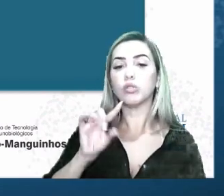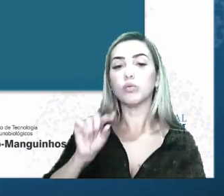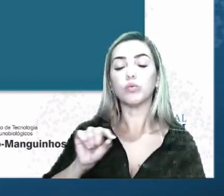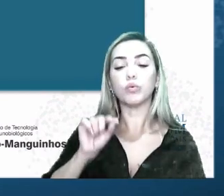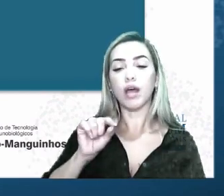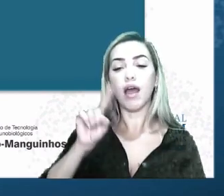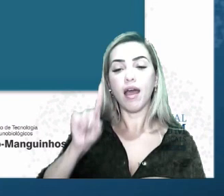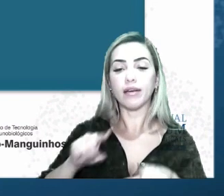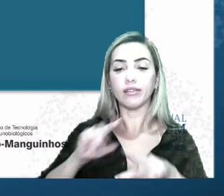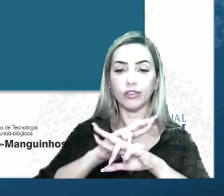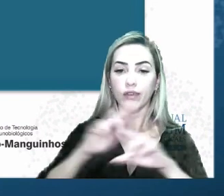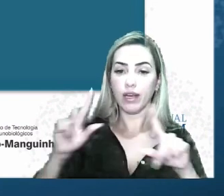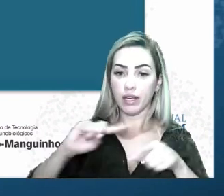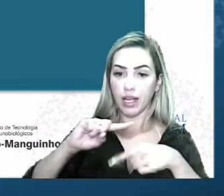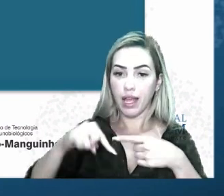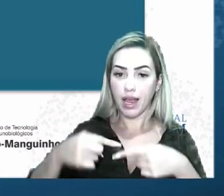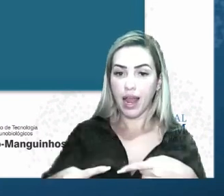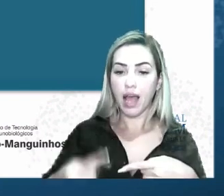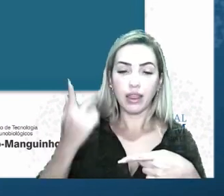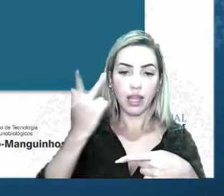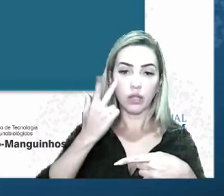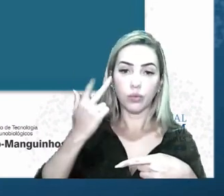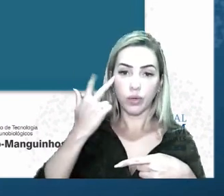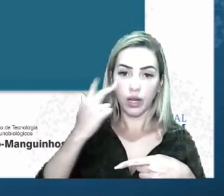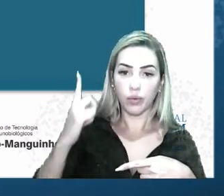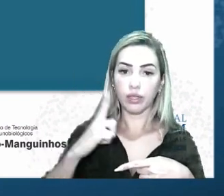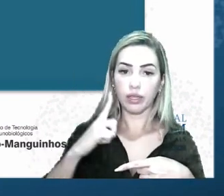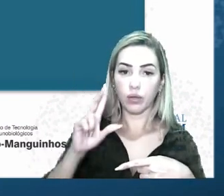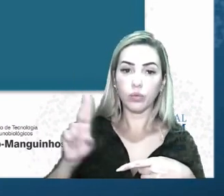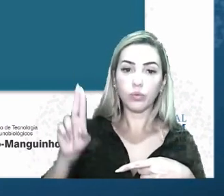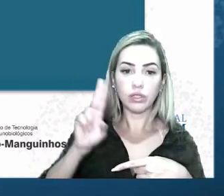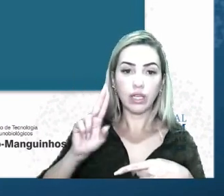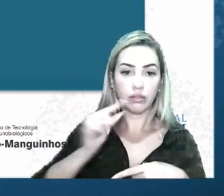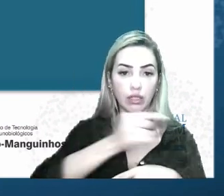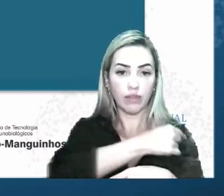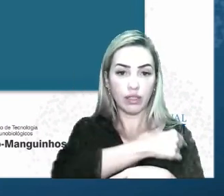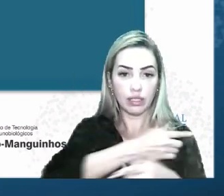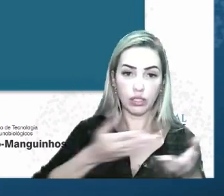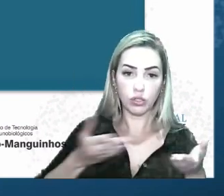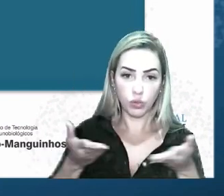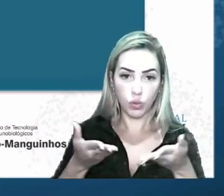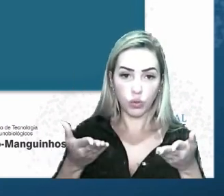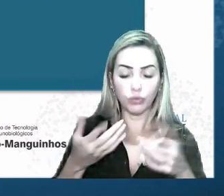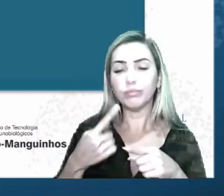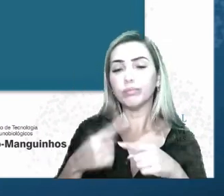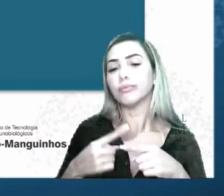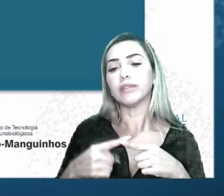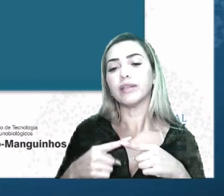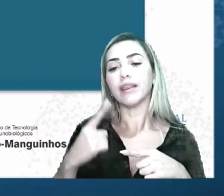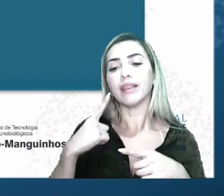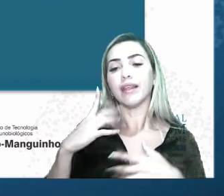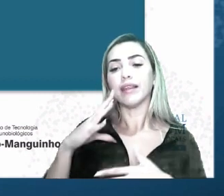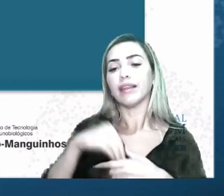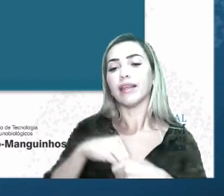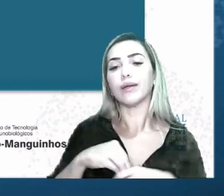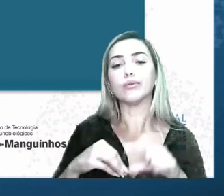diferente daquele RNA convencional que vem sendo utilizado nas vacinas atuais, porque ele contém